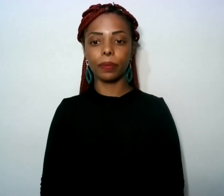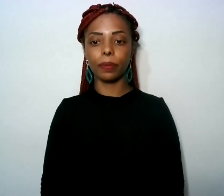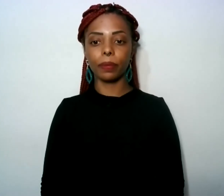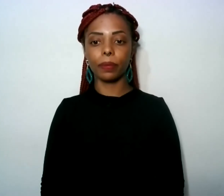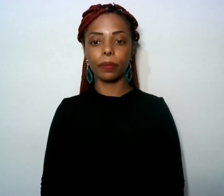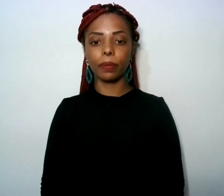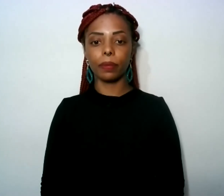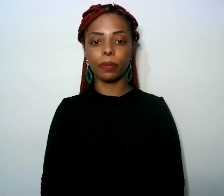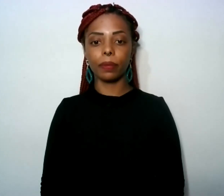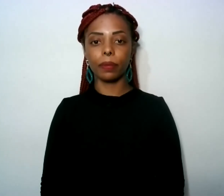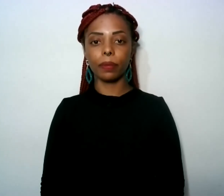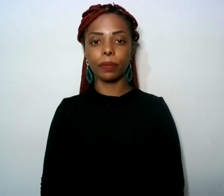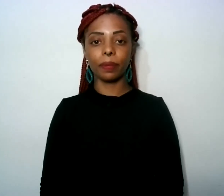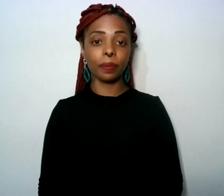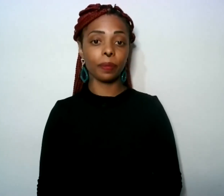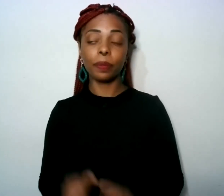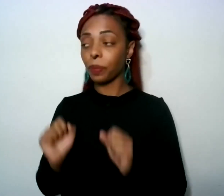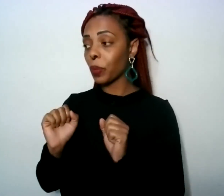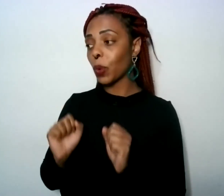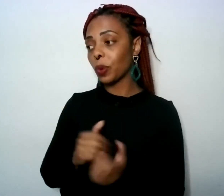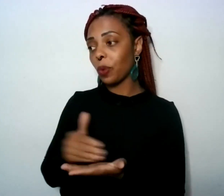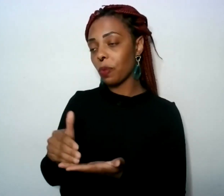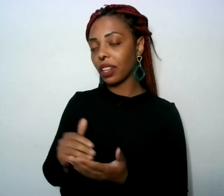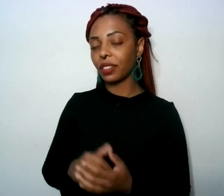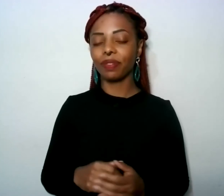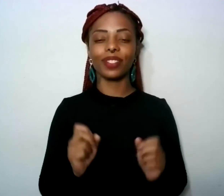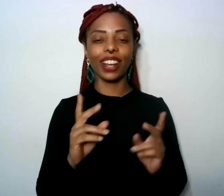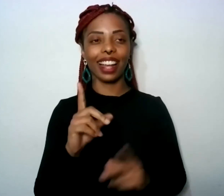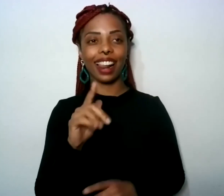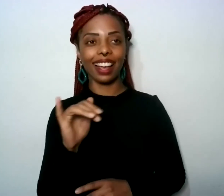Posso começar Ok Laís Obrigada